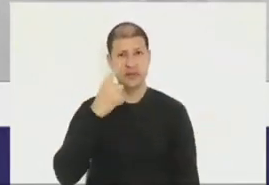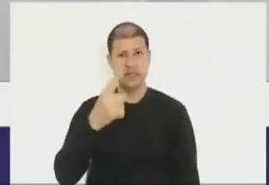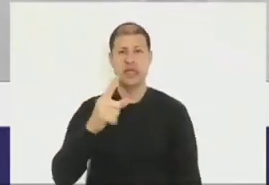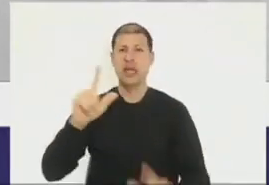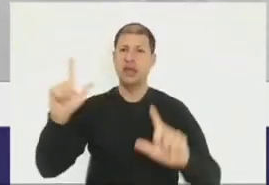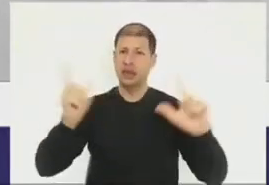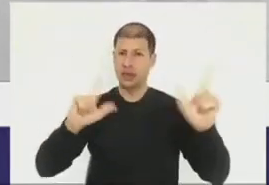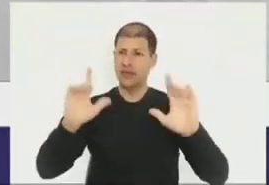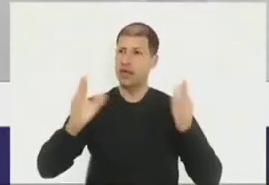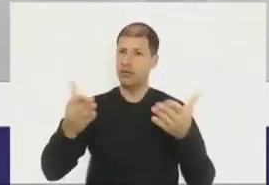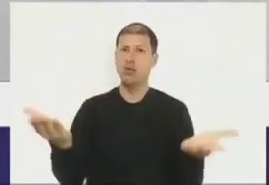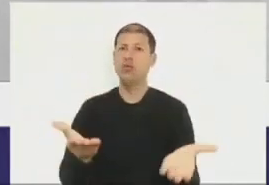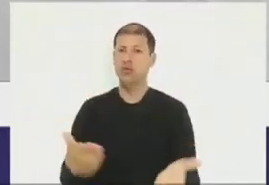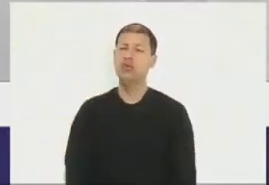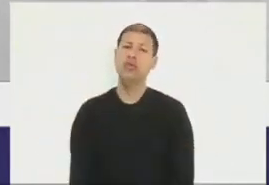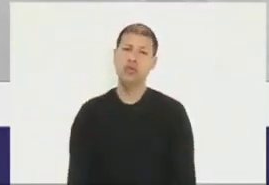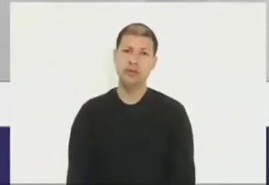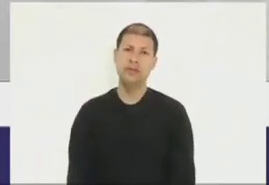hoje,